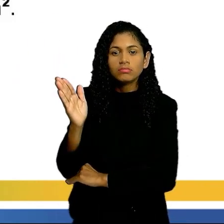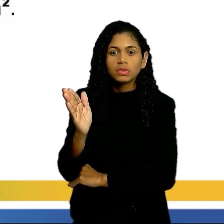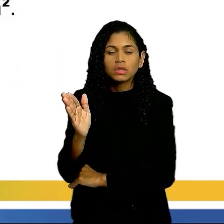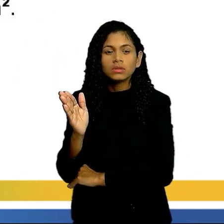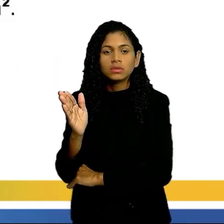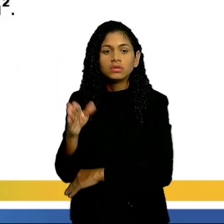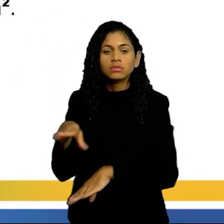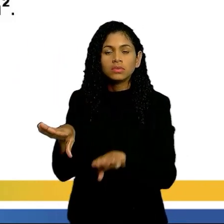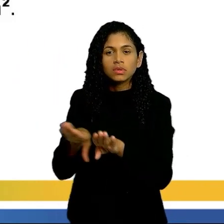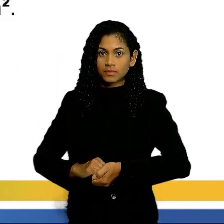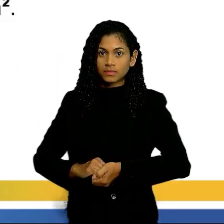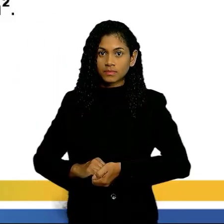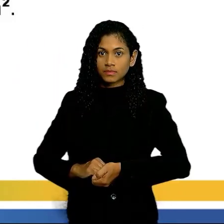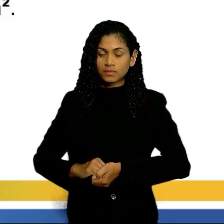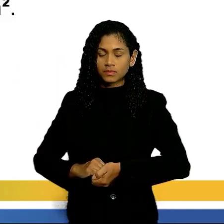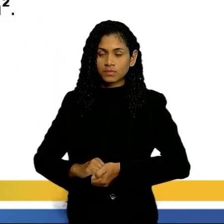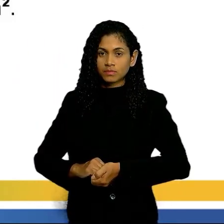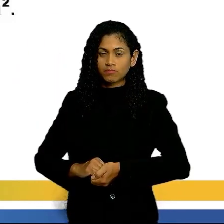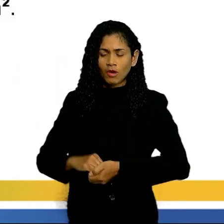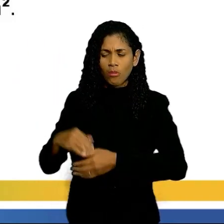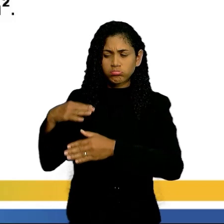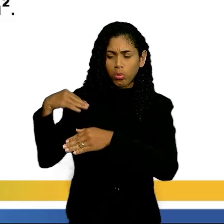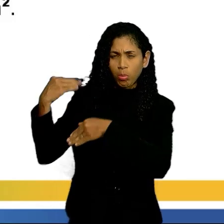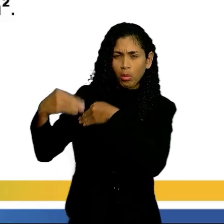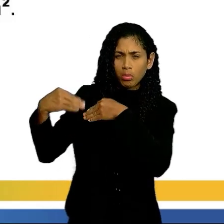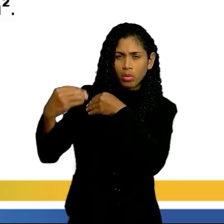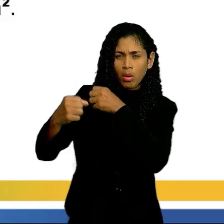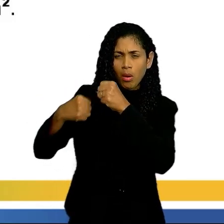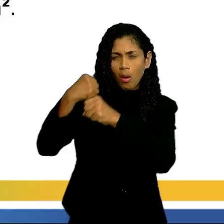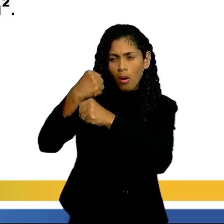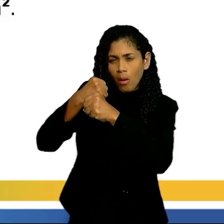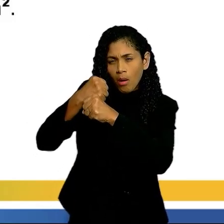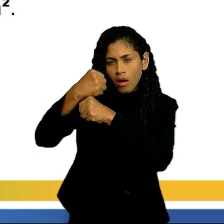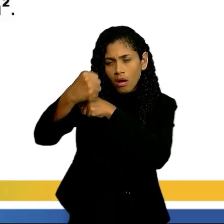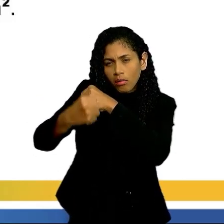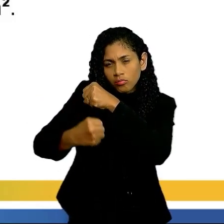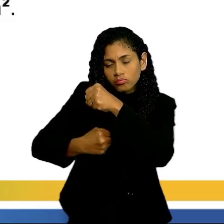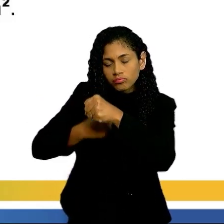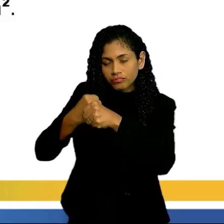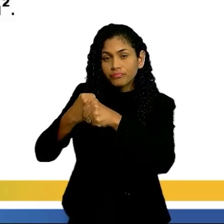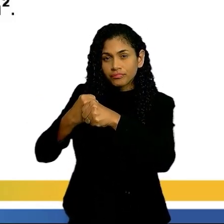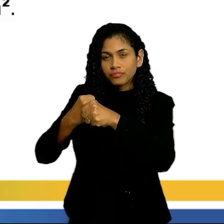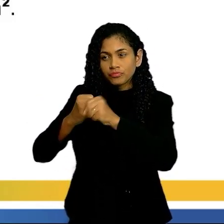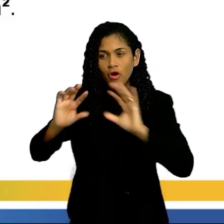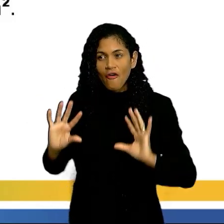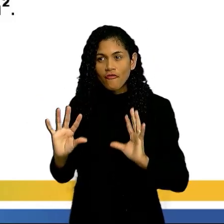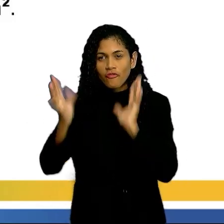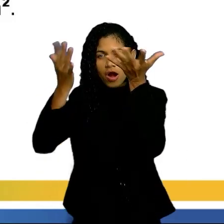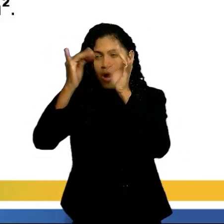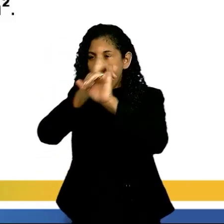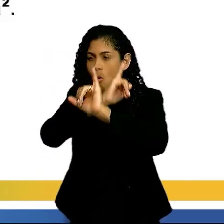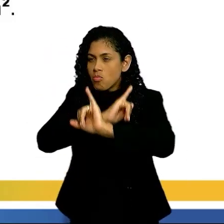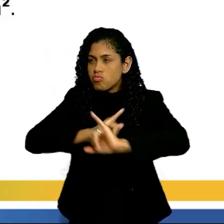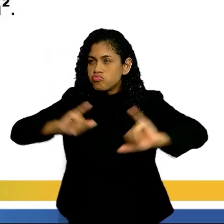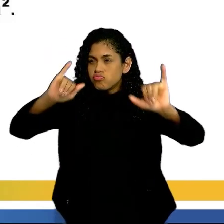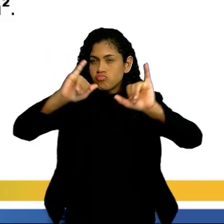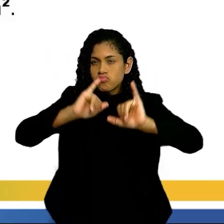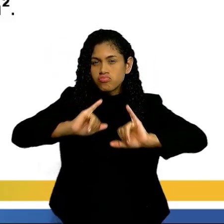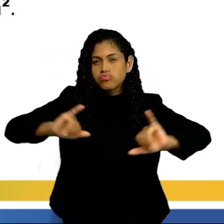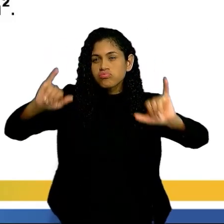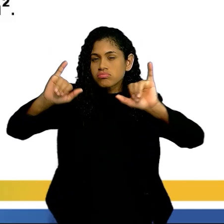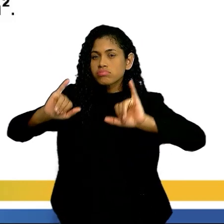da cidade. Ao longo dos anos, a festa foi se difundindo cada vez mais